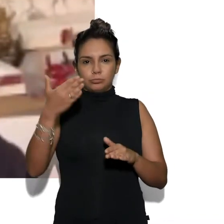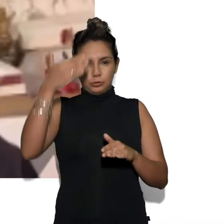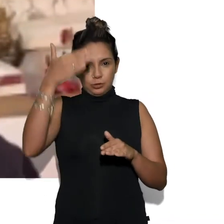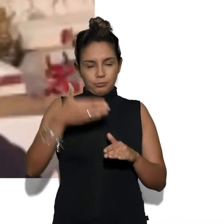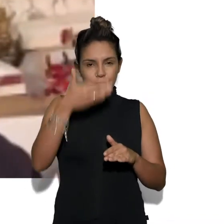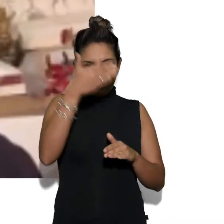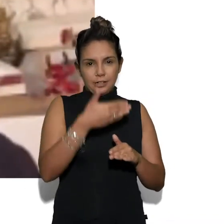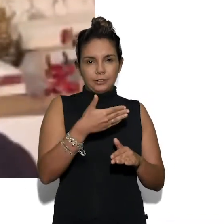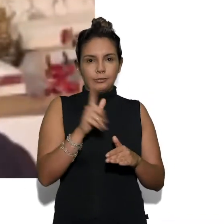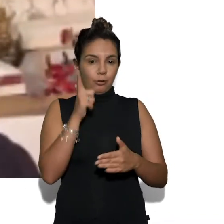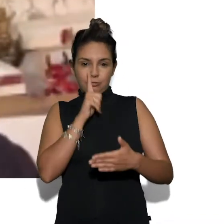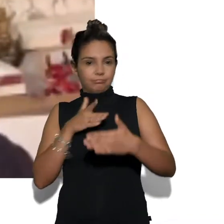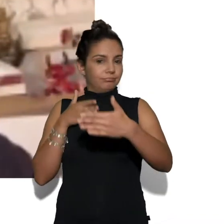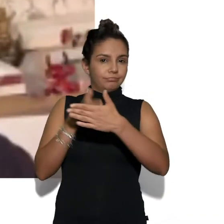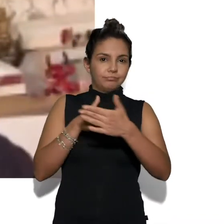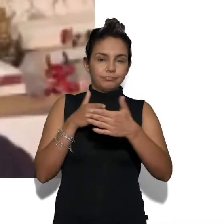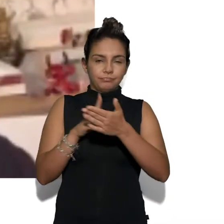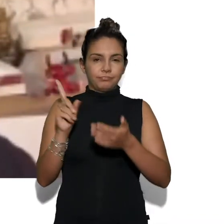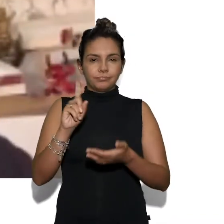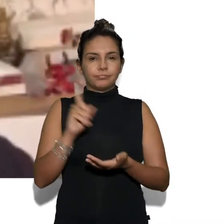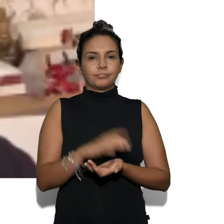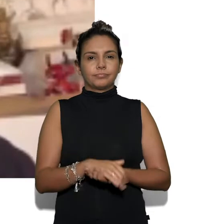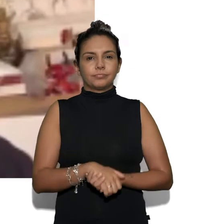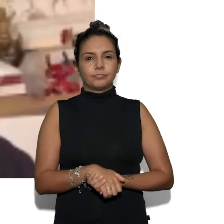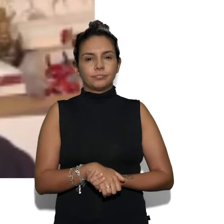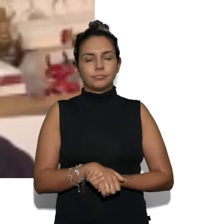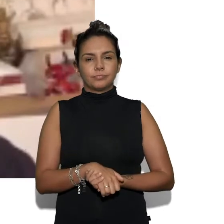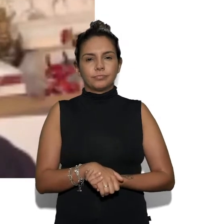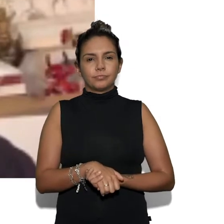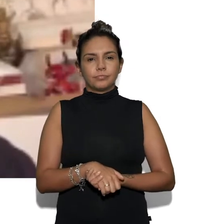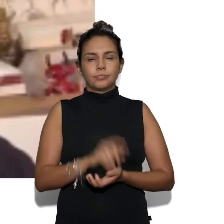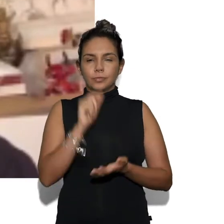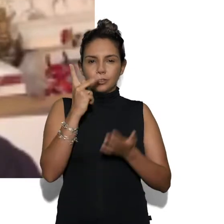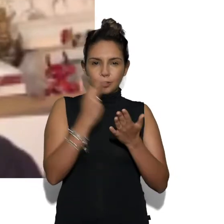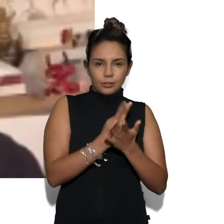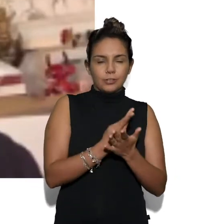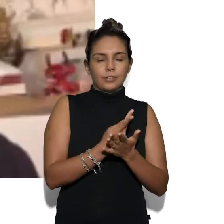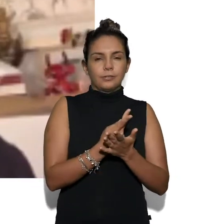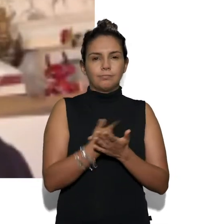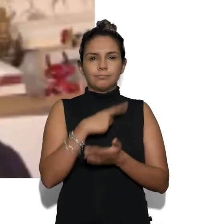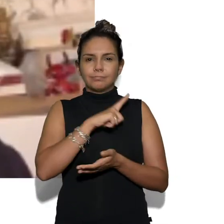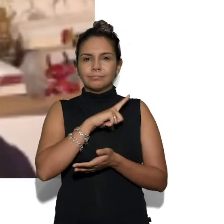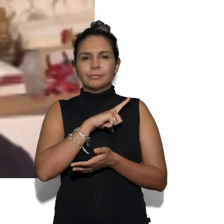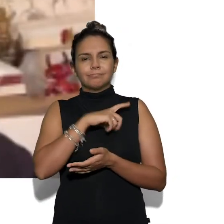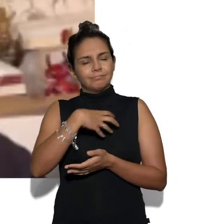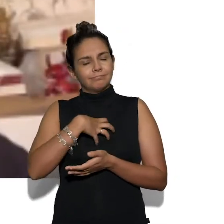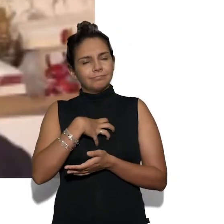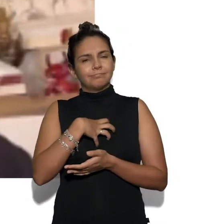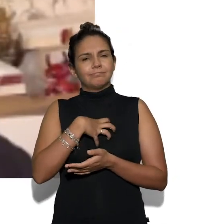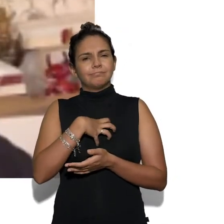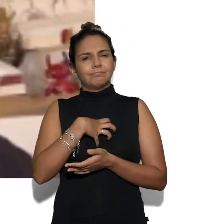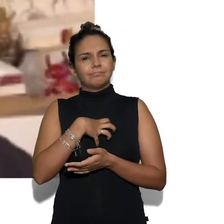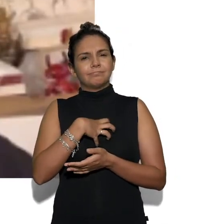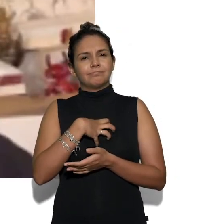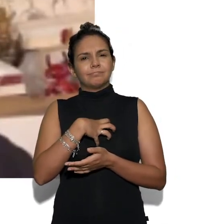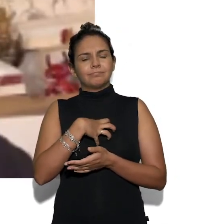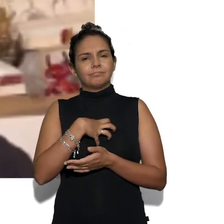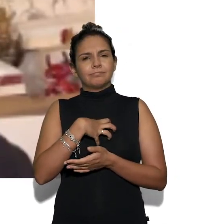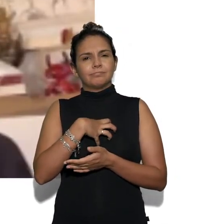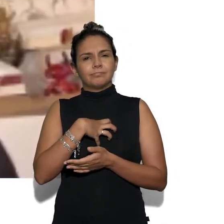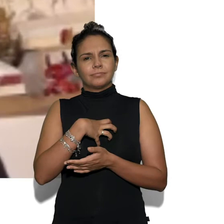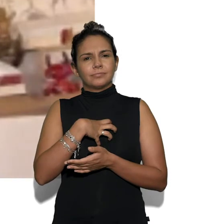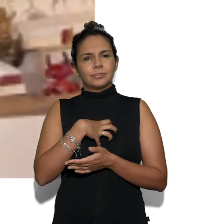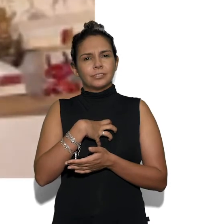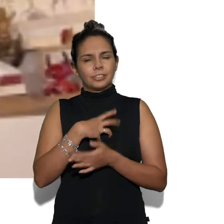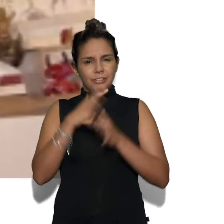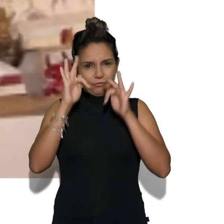fosse intransponível. E eu, quando isso aconteceu, eu tive a clara sensação de que poderia estar assim no fim de